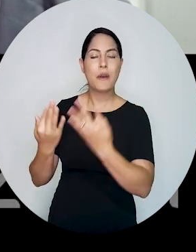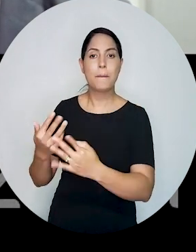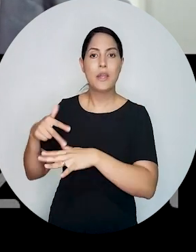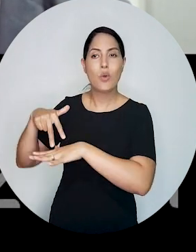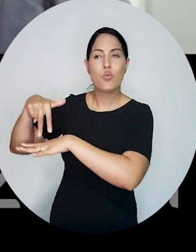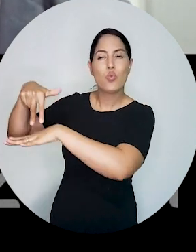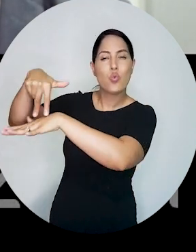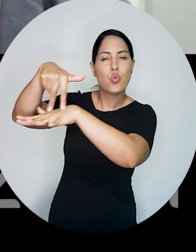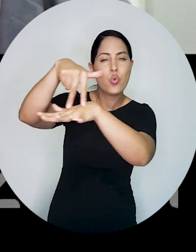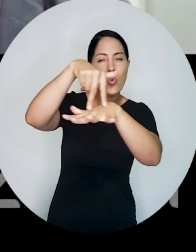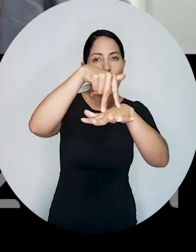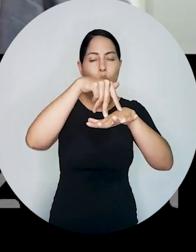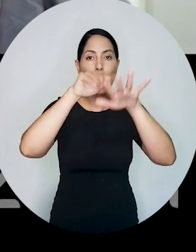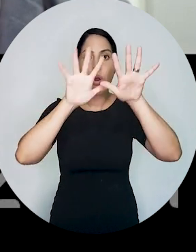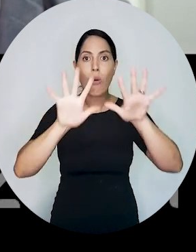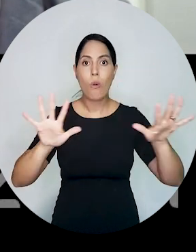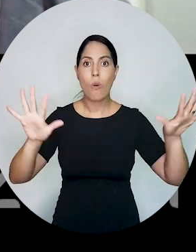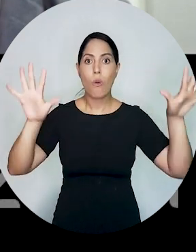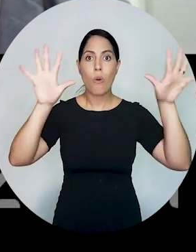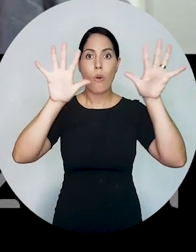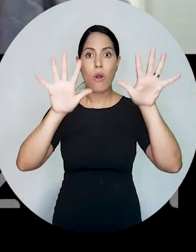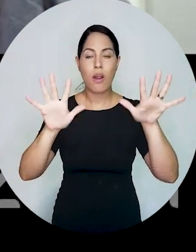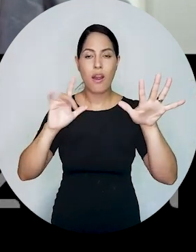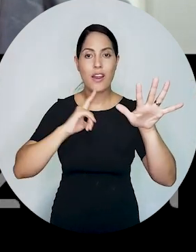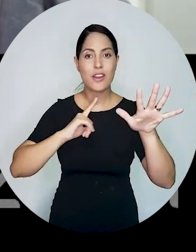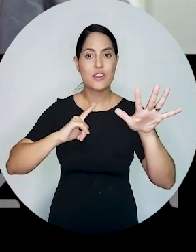família espacial com toda